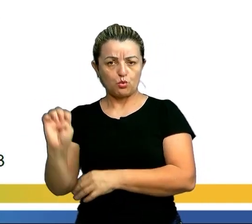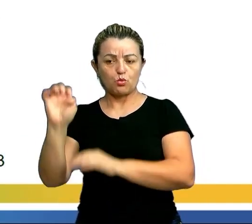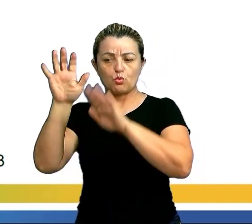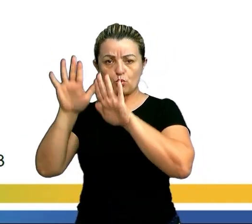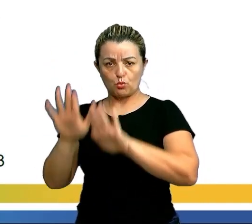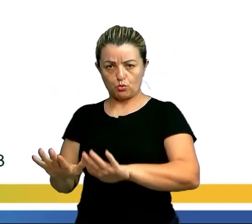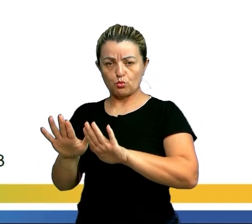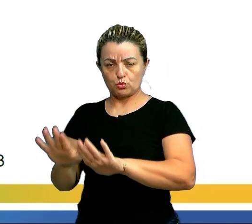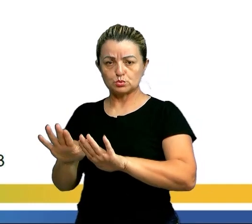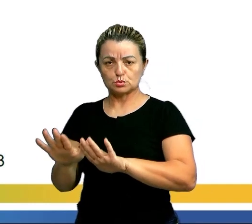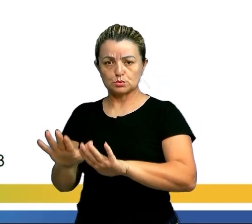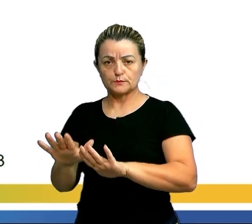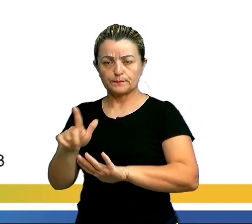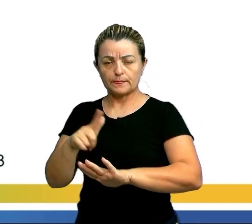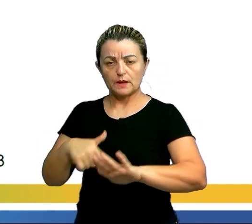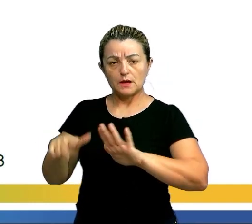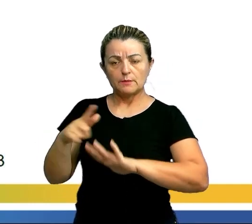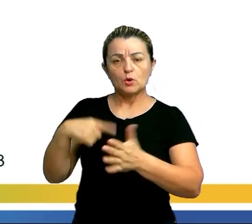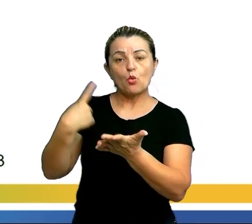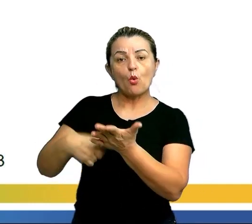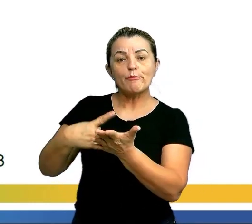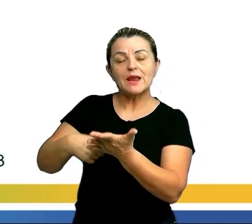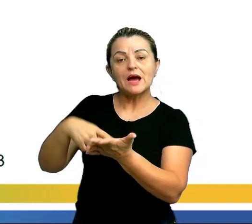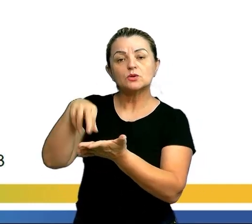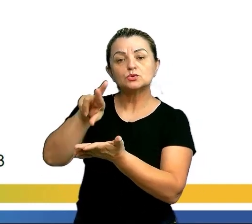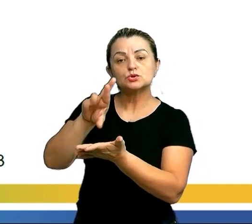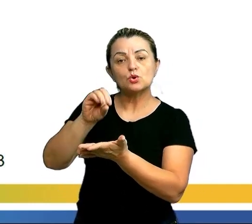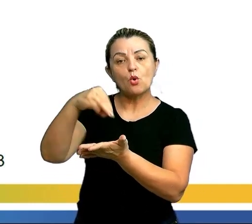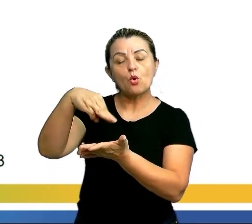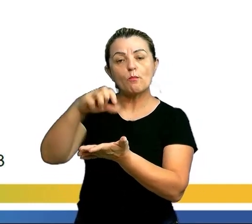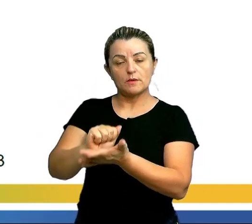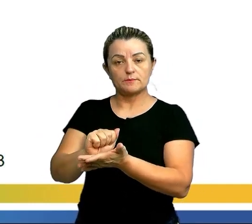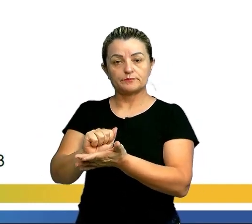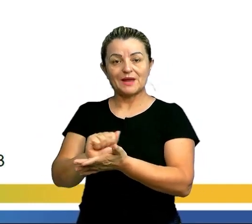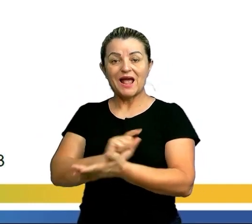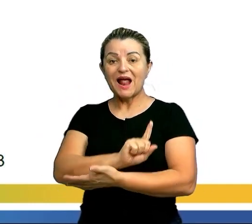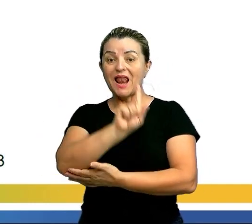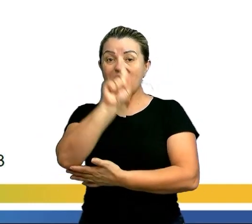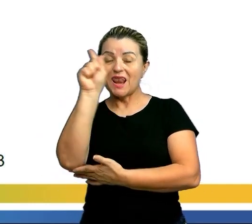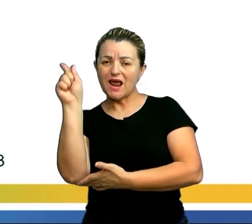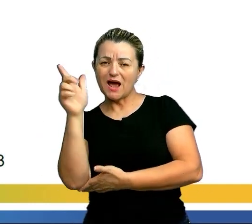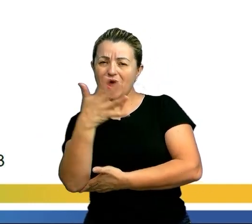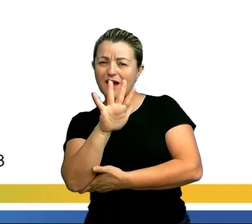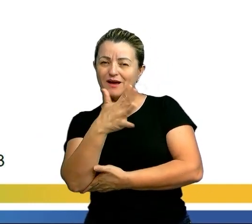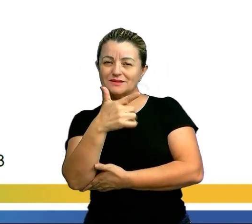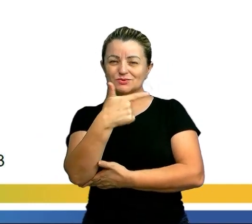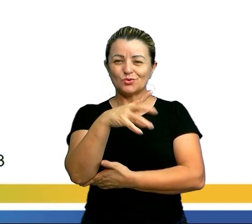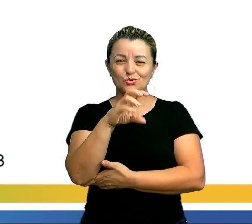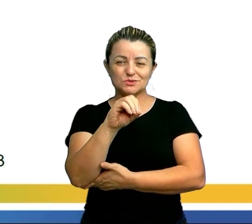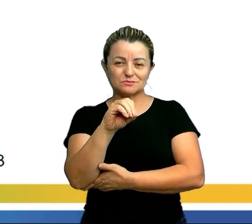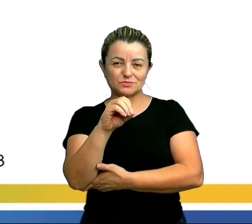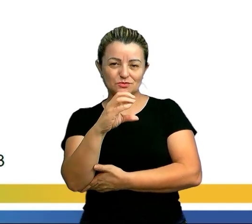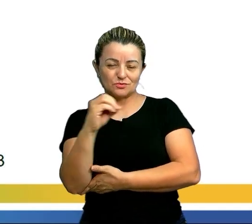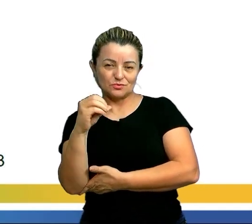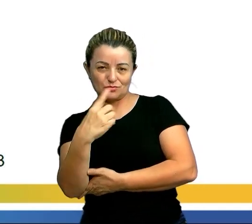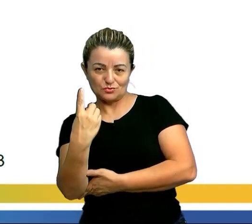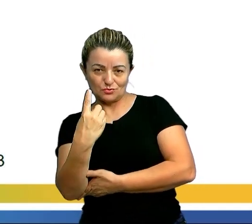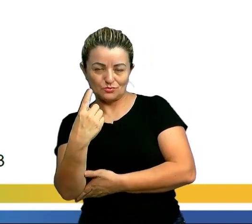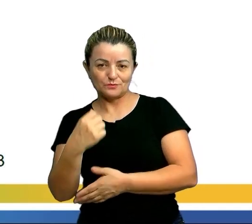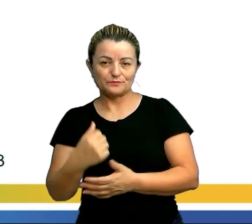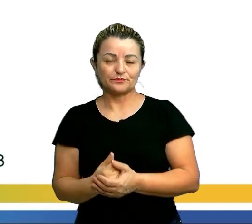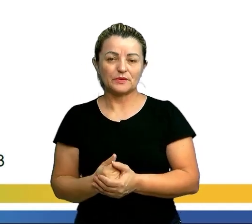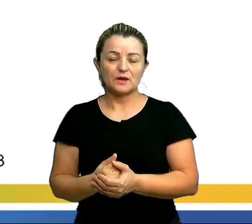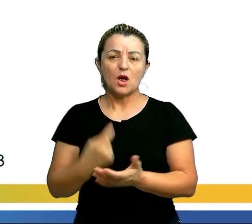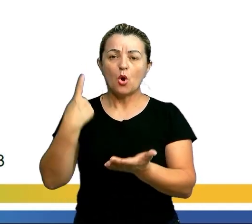mais fortificada pelo Tratado de Roma. E lá por volta de 2001, com o Tratado de